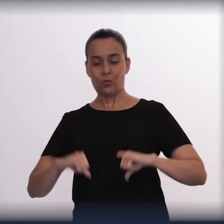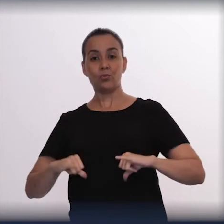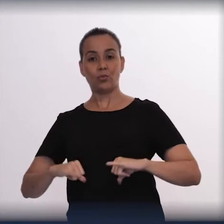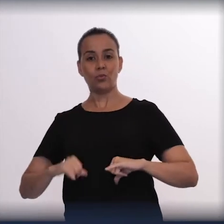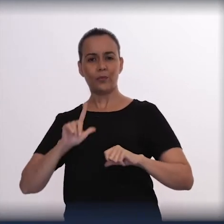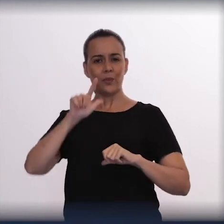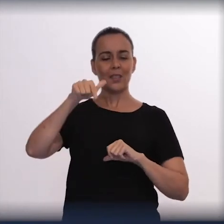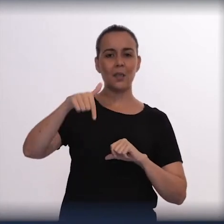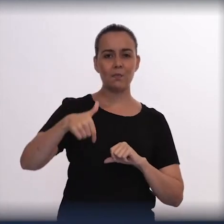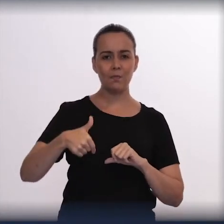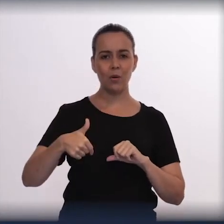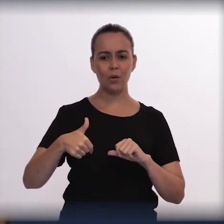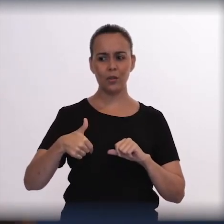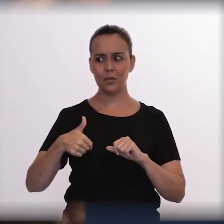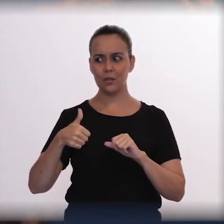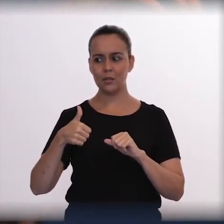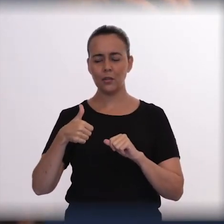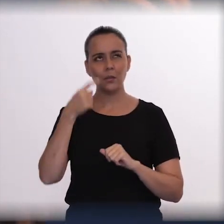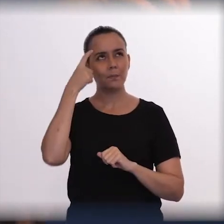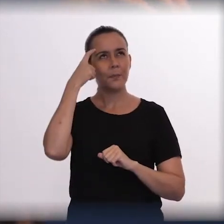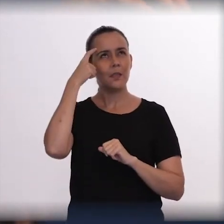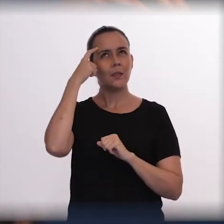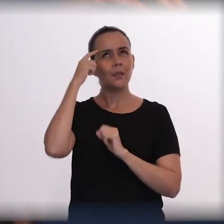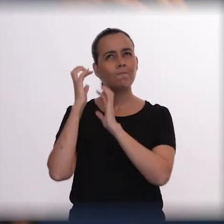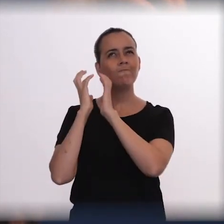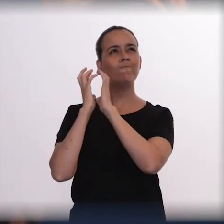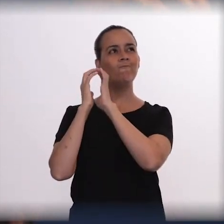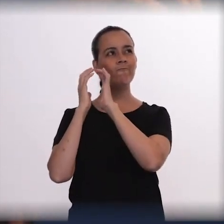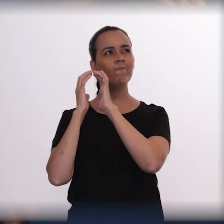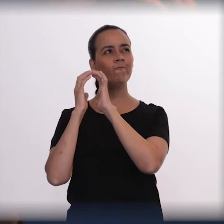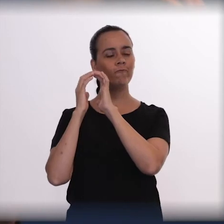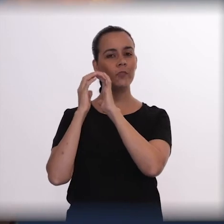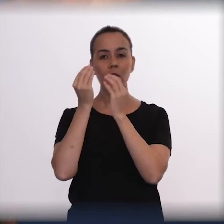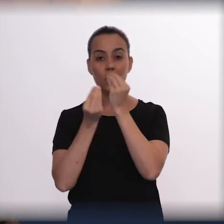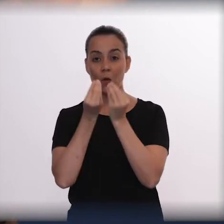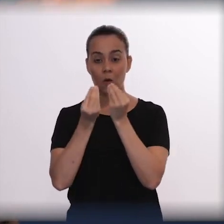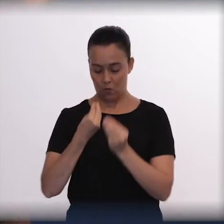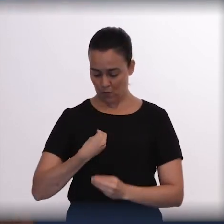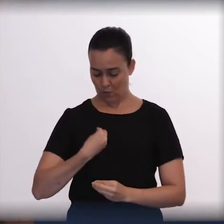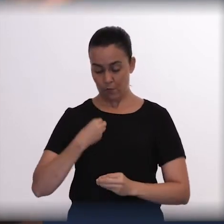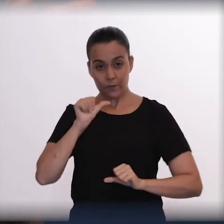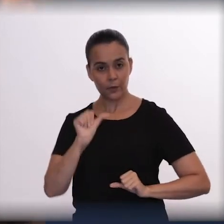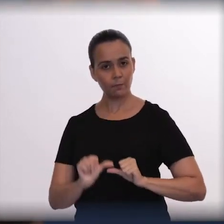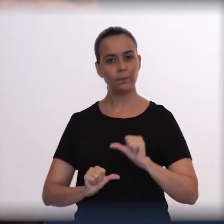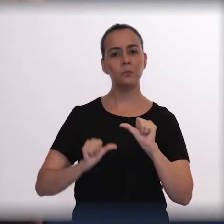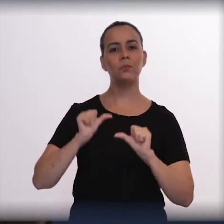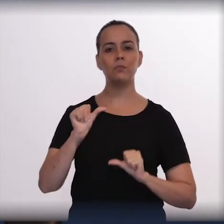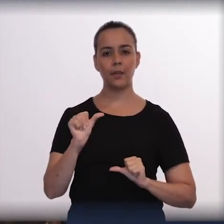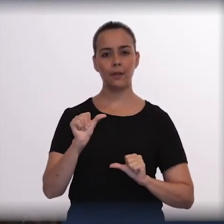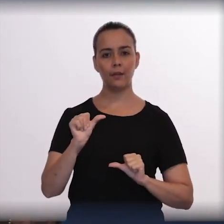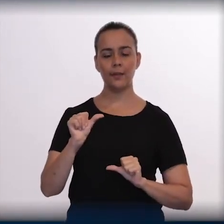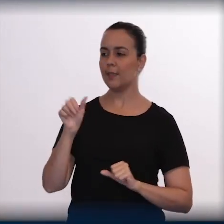estou sofrendo por alguma coisa, aquilo passa a ocupar aquela pessoa que vai depois se preocupar ou